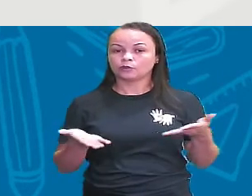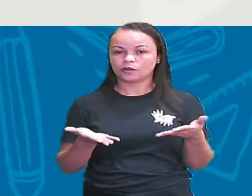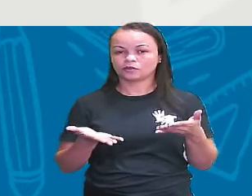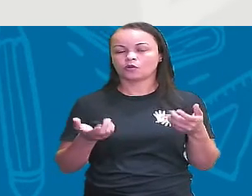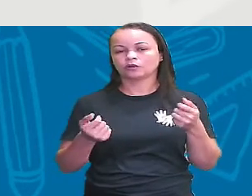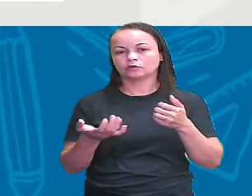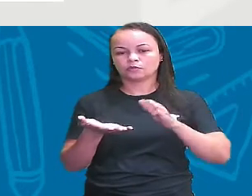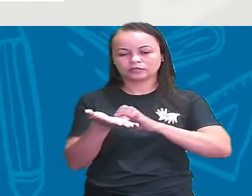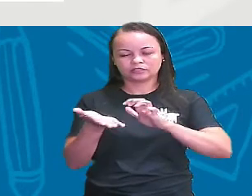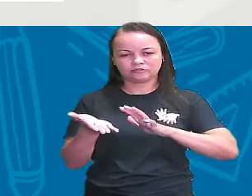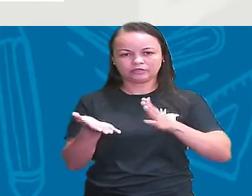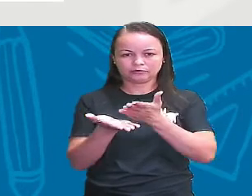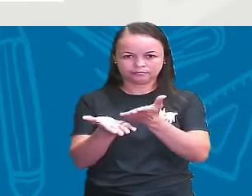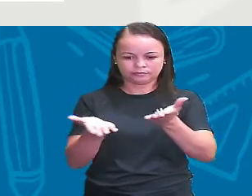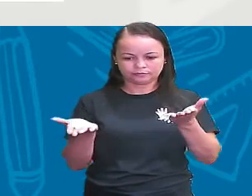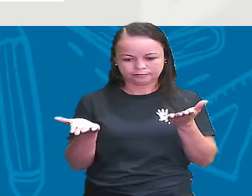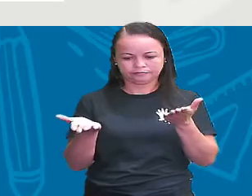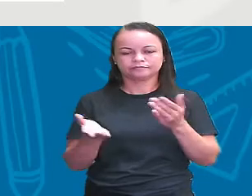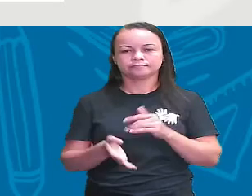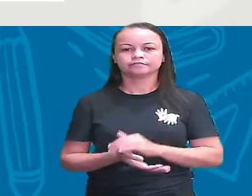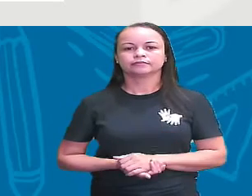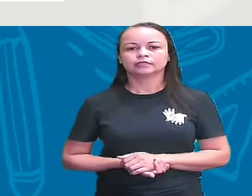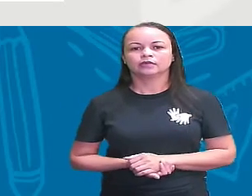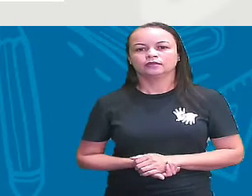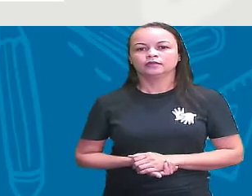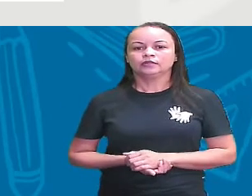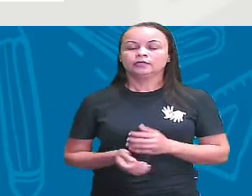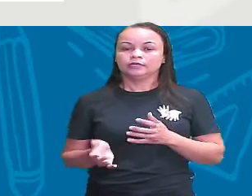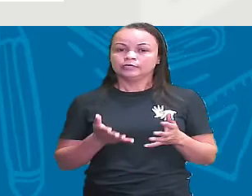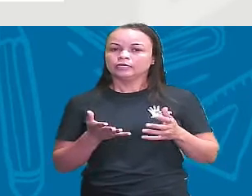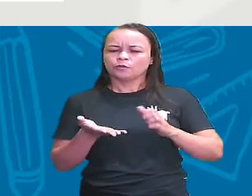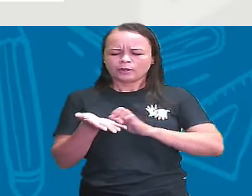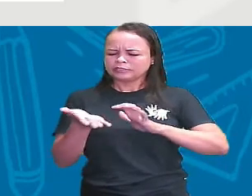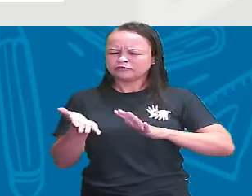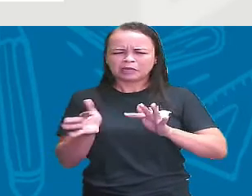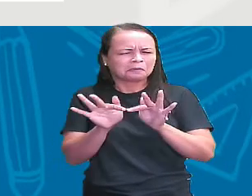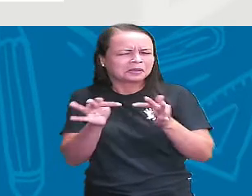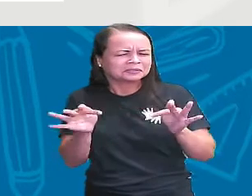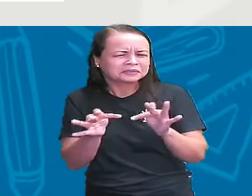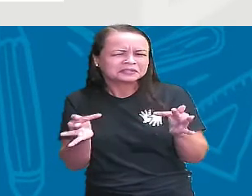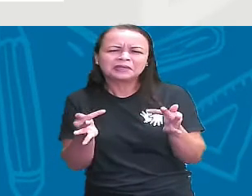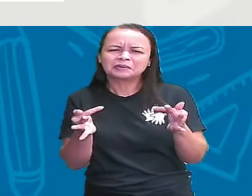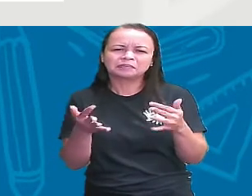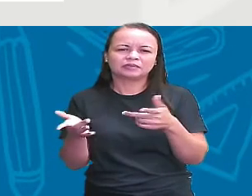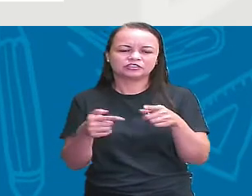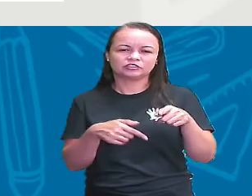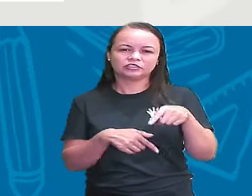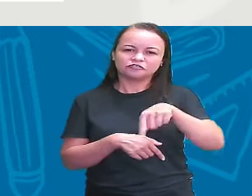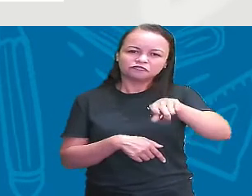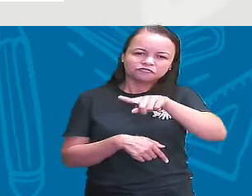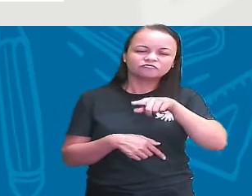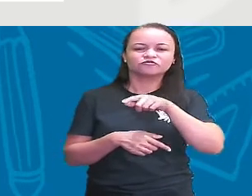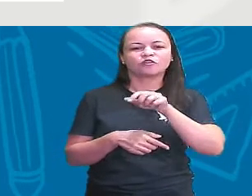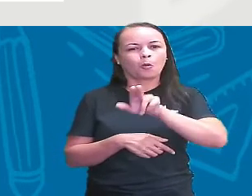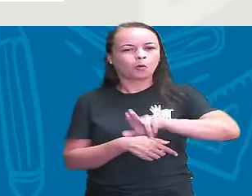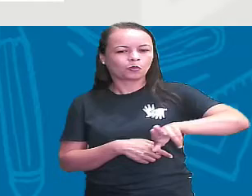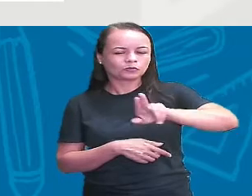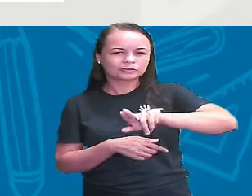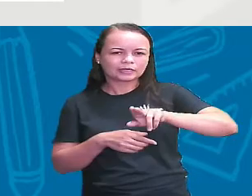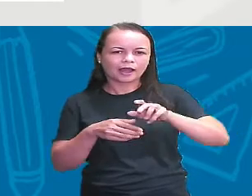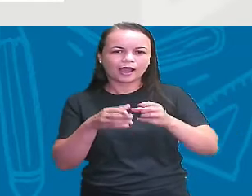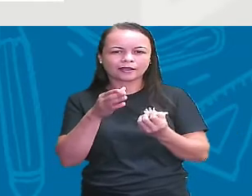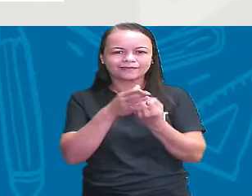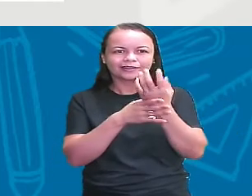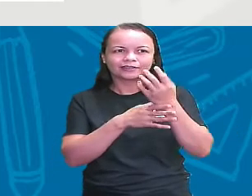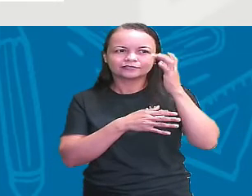vocês realizarem, tá certo? E a atividade é muito simples, mas muito simples mesmo. E vocês vão usar a